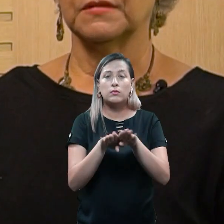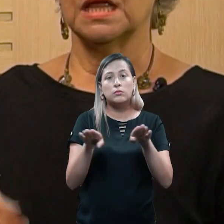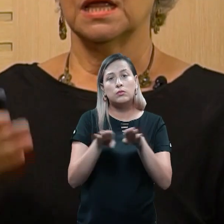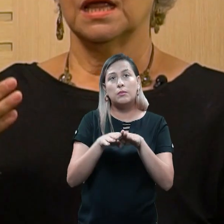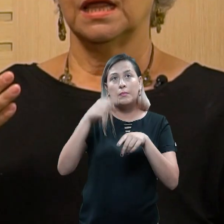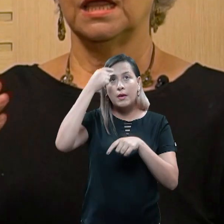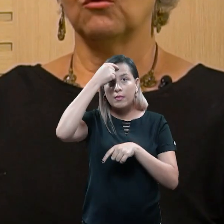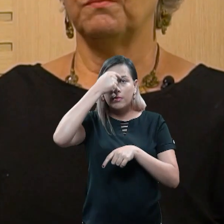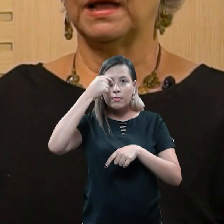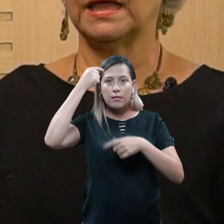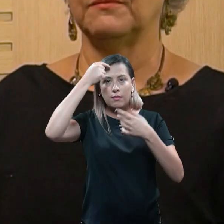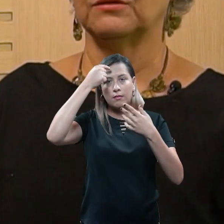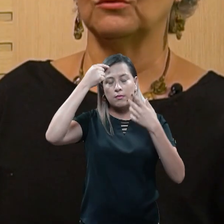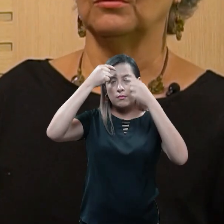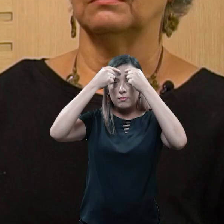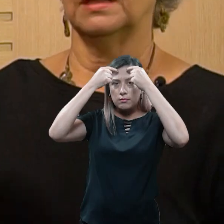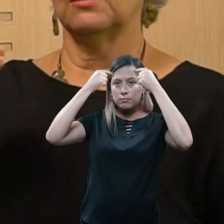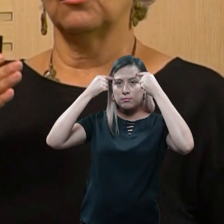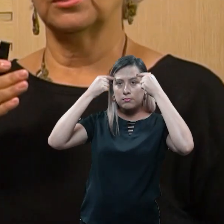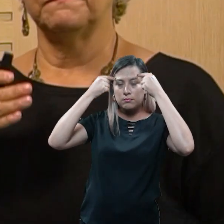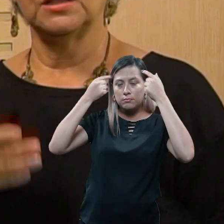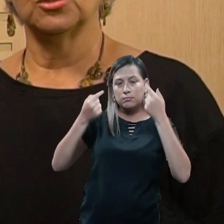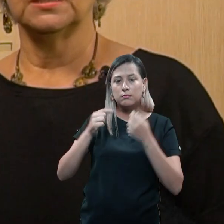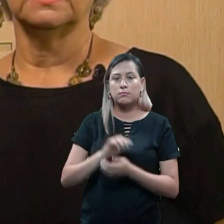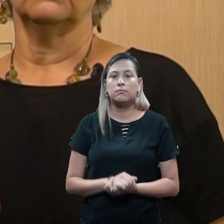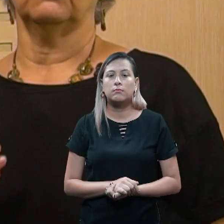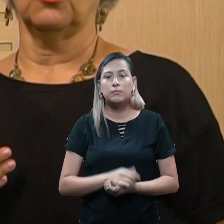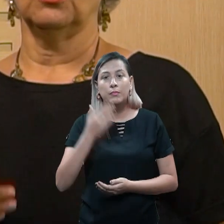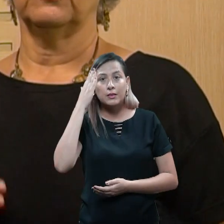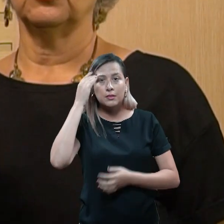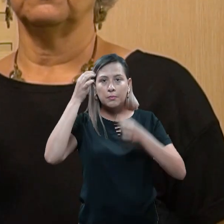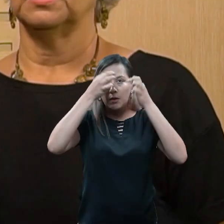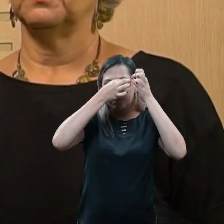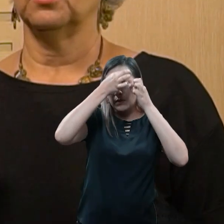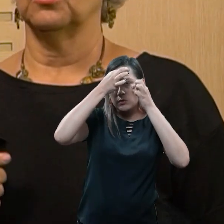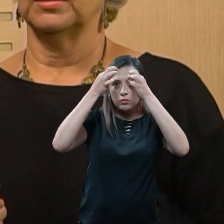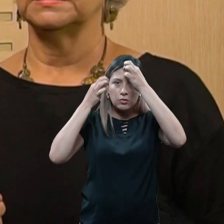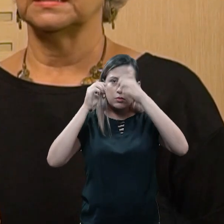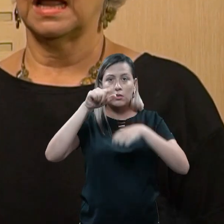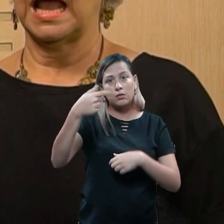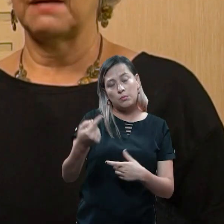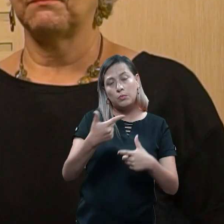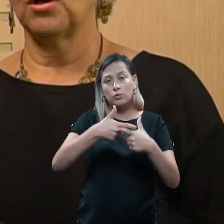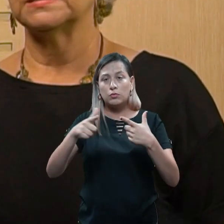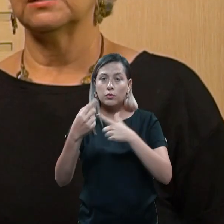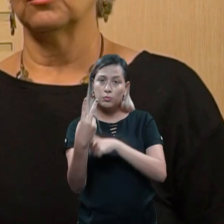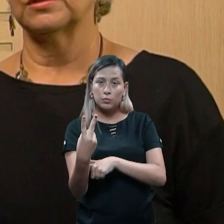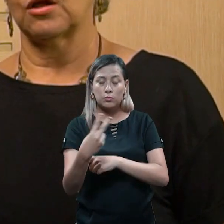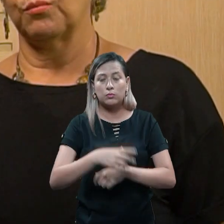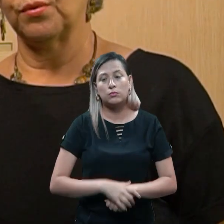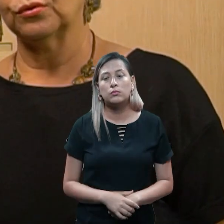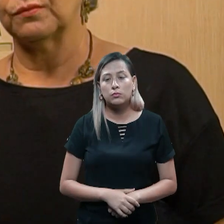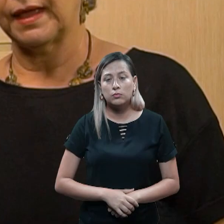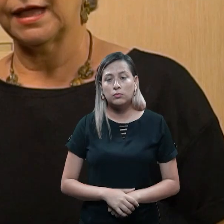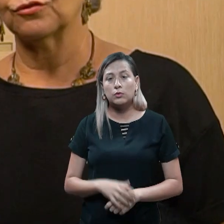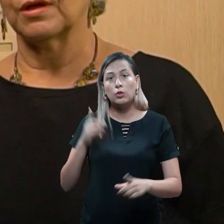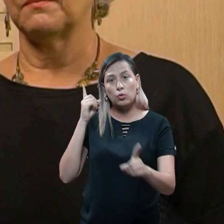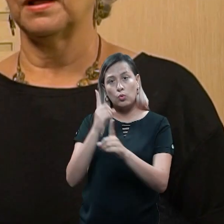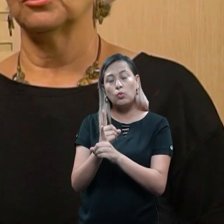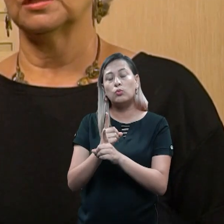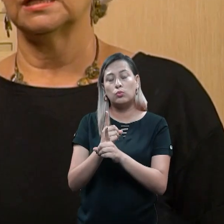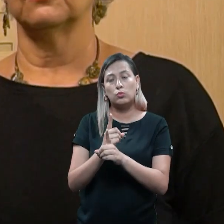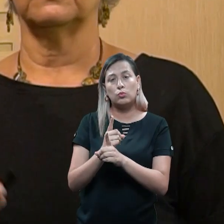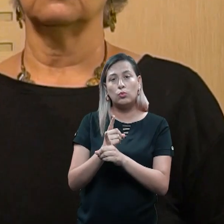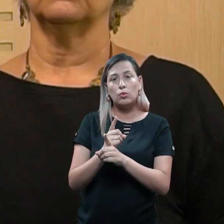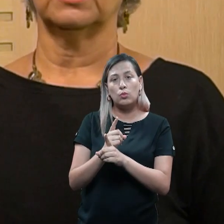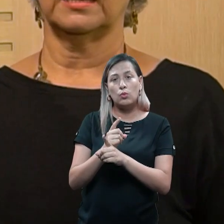testa e com o paquímetro encontra a medida entre os olhos e divida por 2. Após encontrar o ponto médio, a